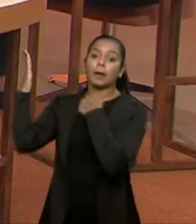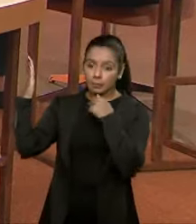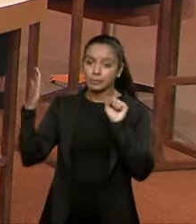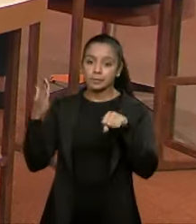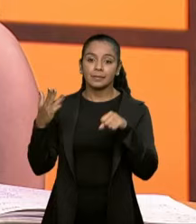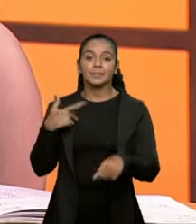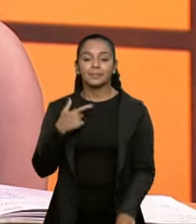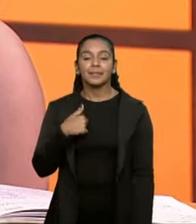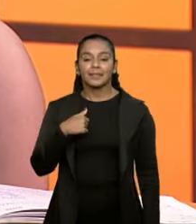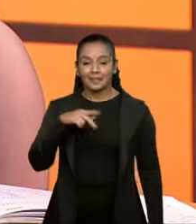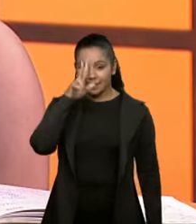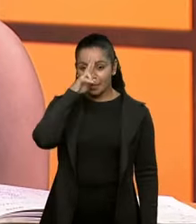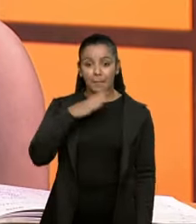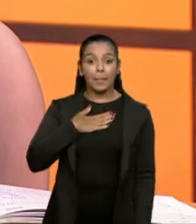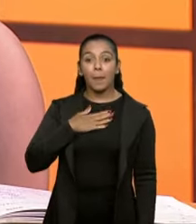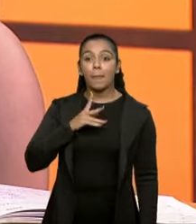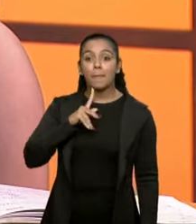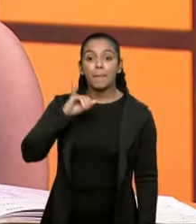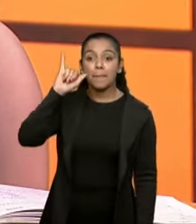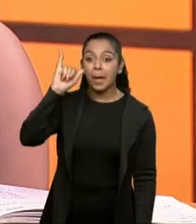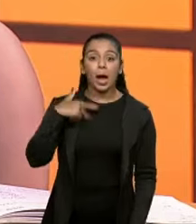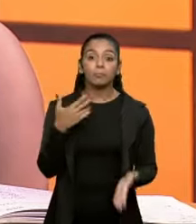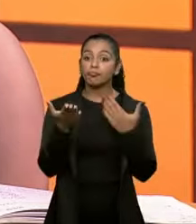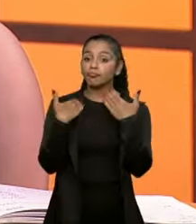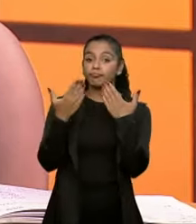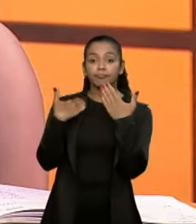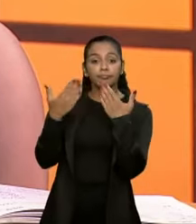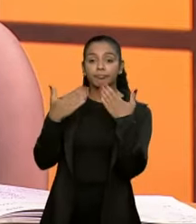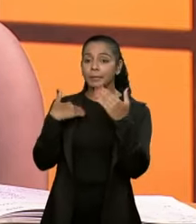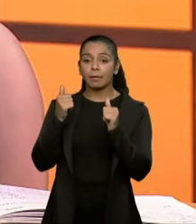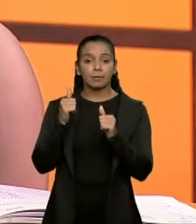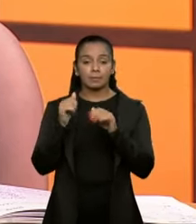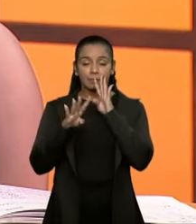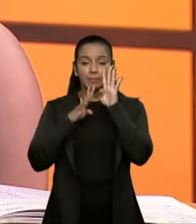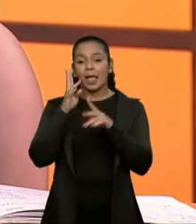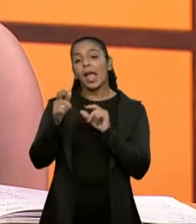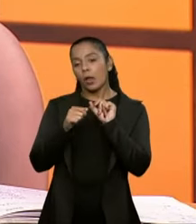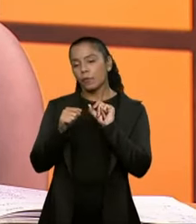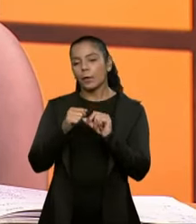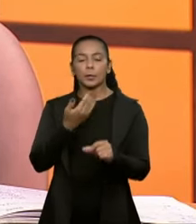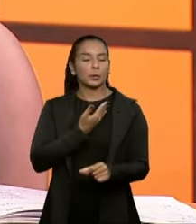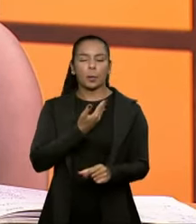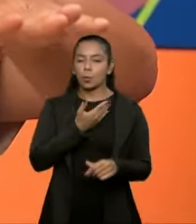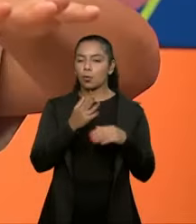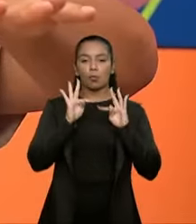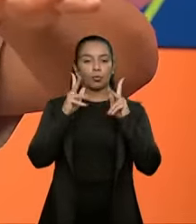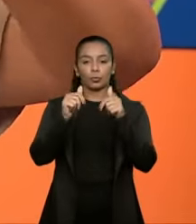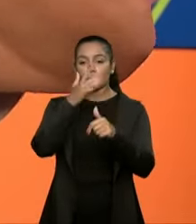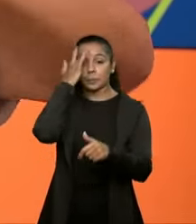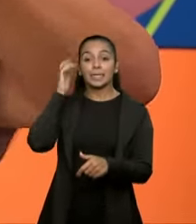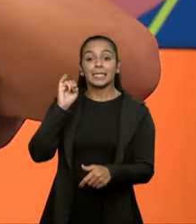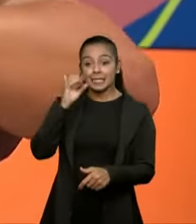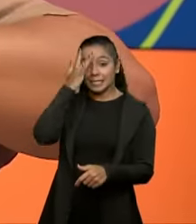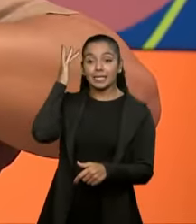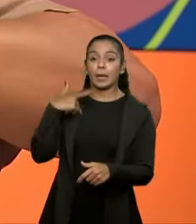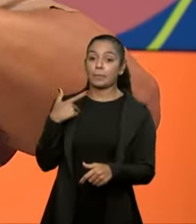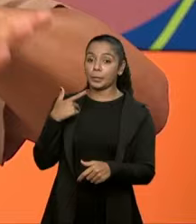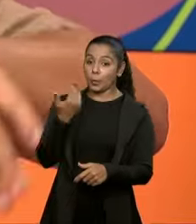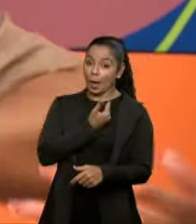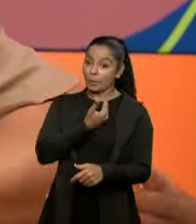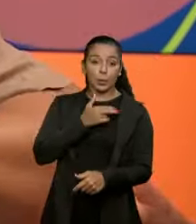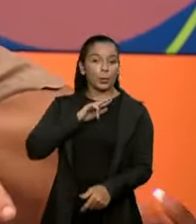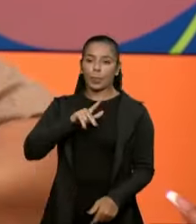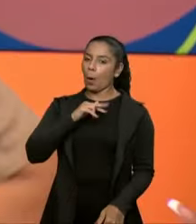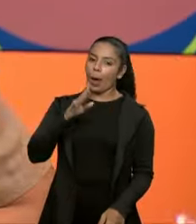Você não vai lembrar disso nunca. Mentira. Um papo solto, assim? Um papo solto, aleatório. É, eu faço amizade com todo mundo, irmão. E se a pessoa não fez amizade comigo, é porque ela não é tão legal que nem eu.